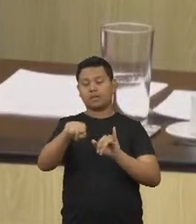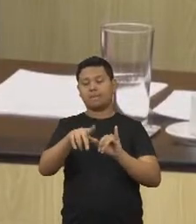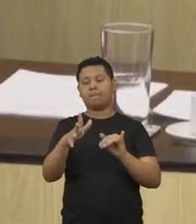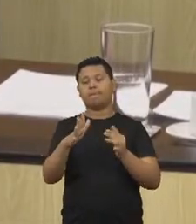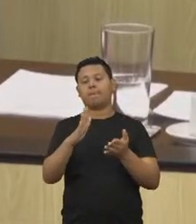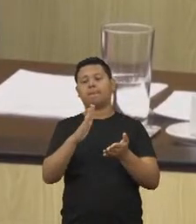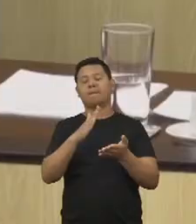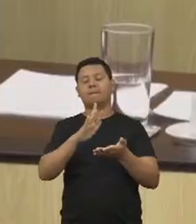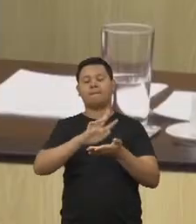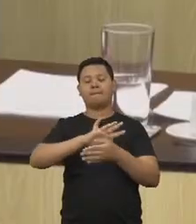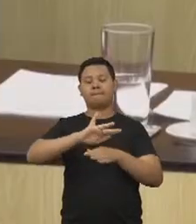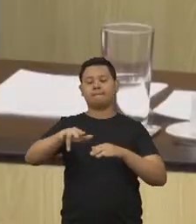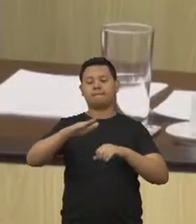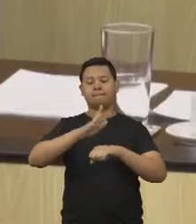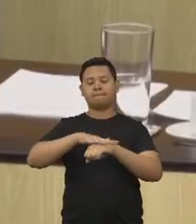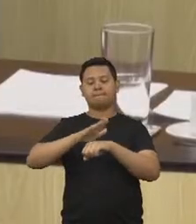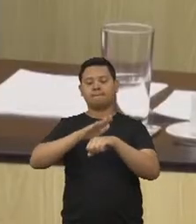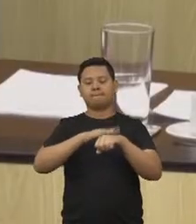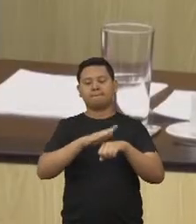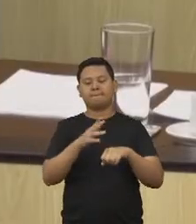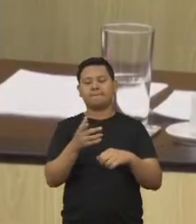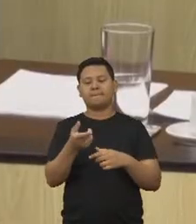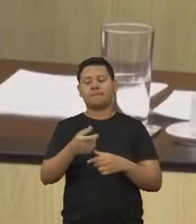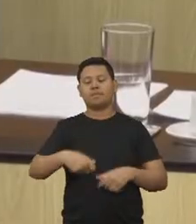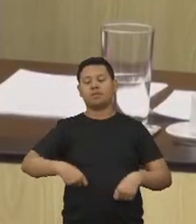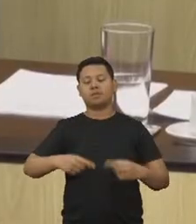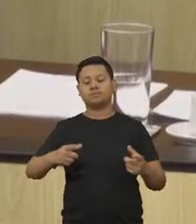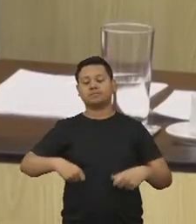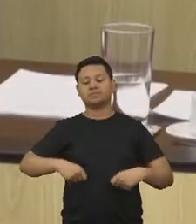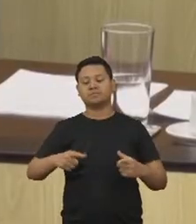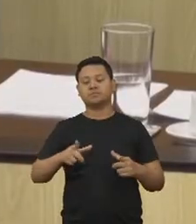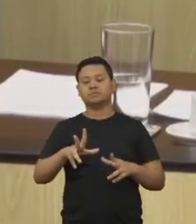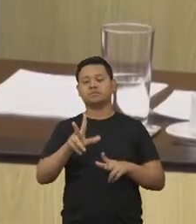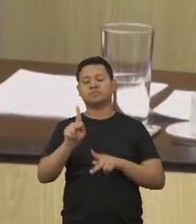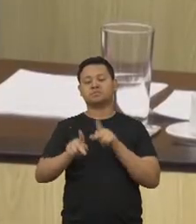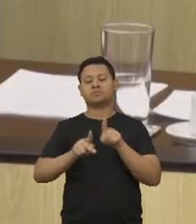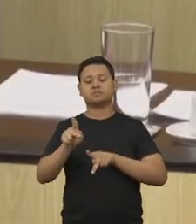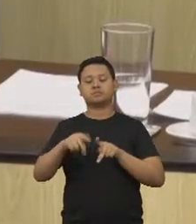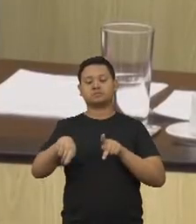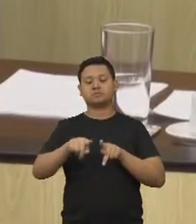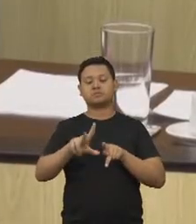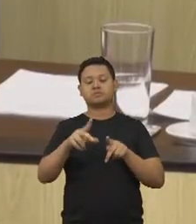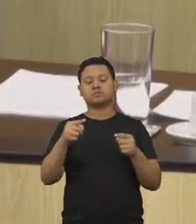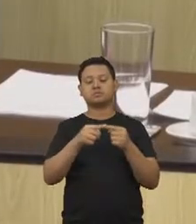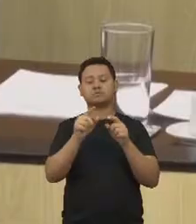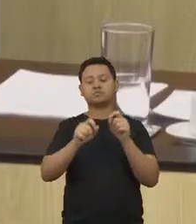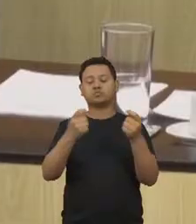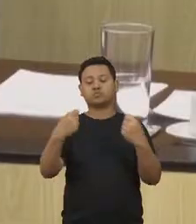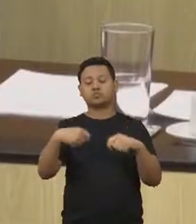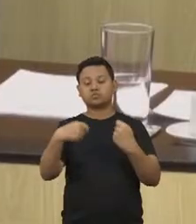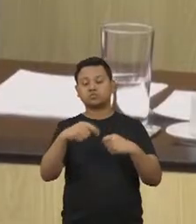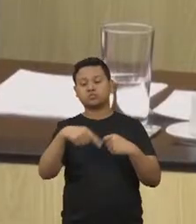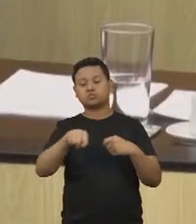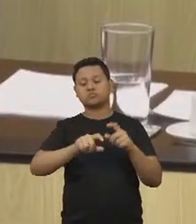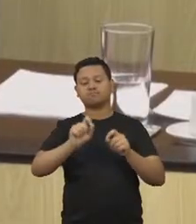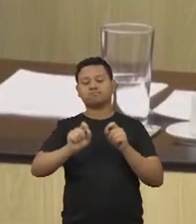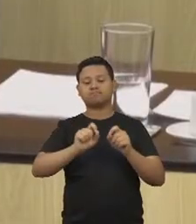das ações e dos gastos do dinheiro público à população, considerando a